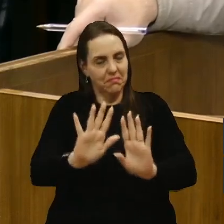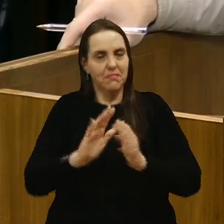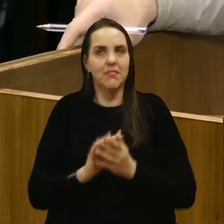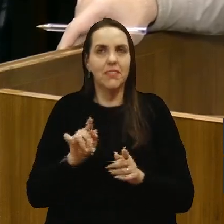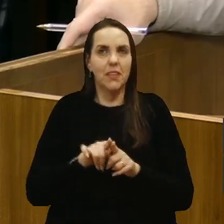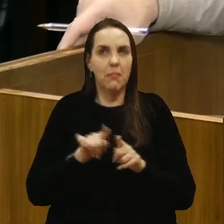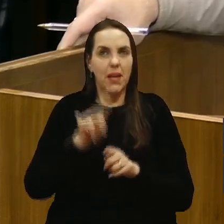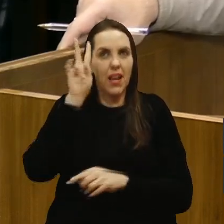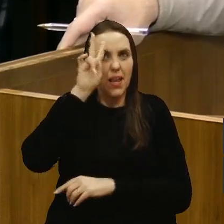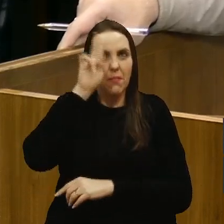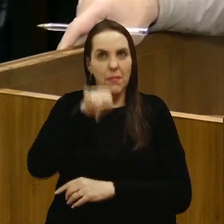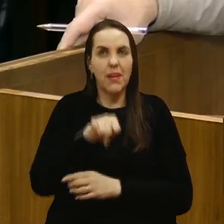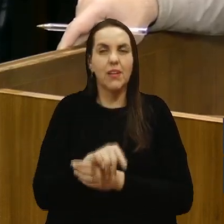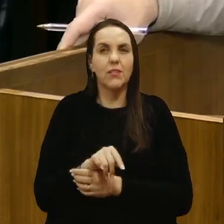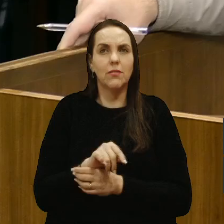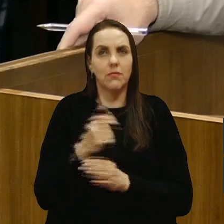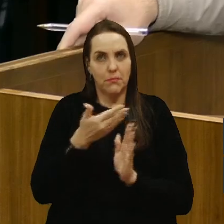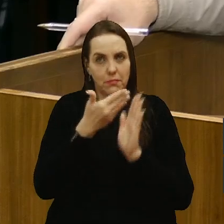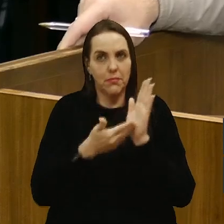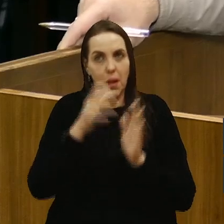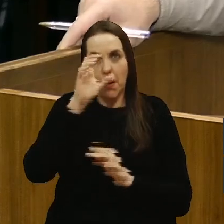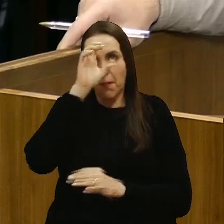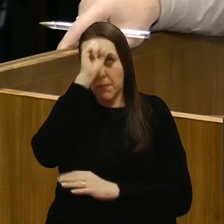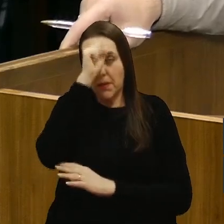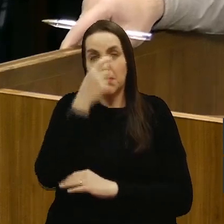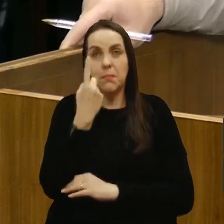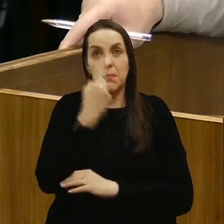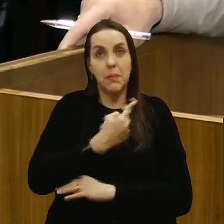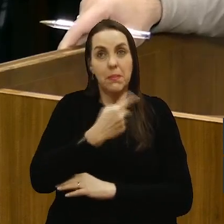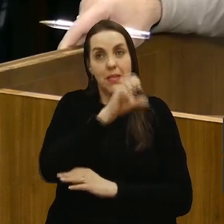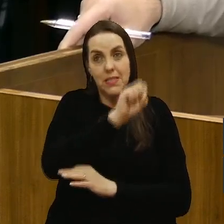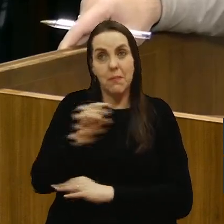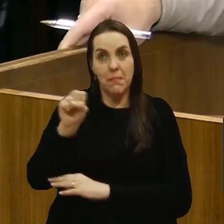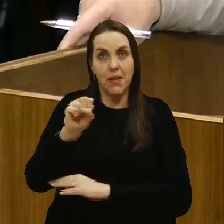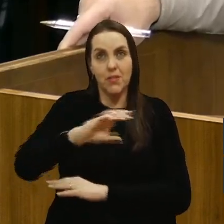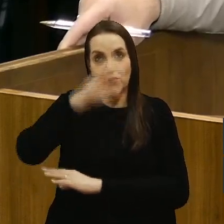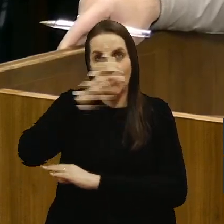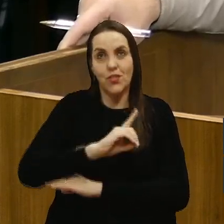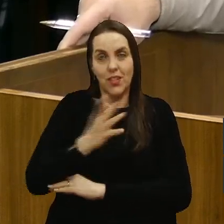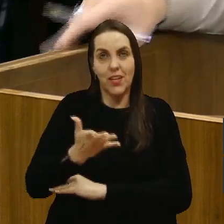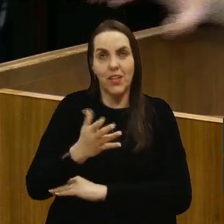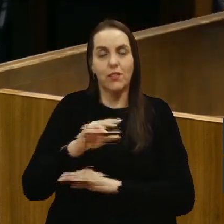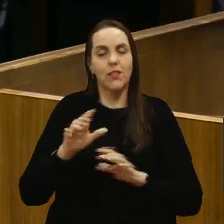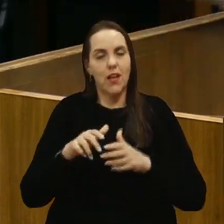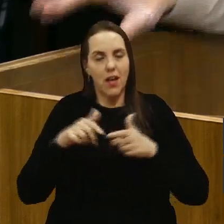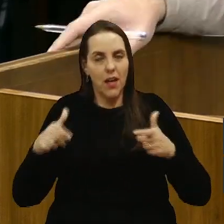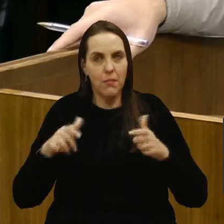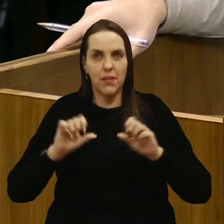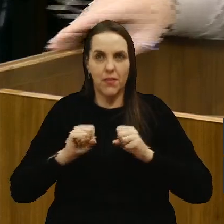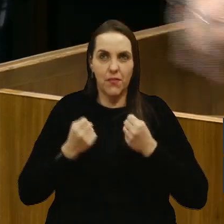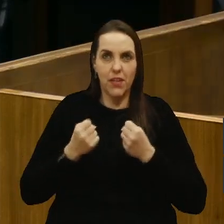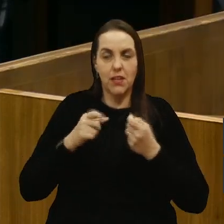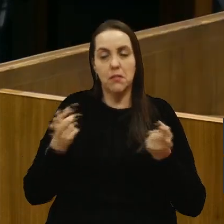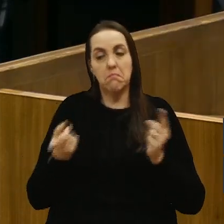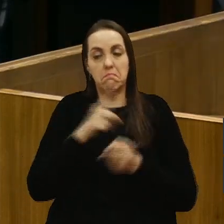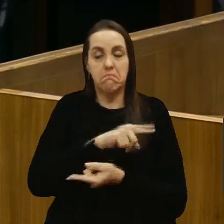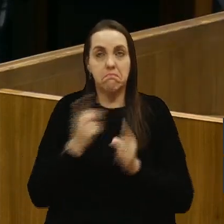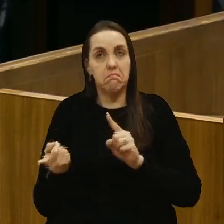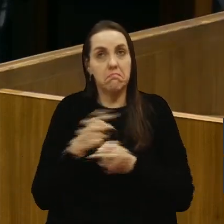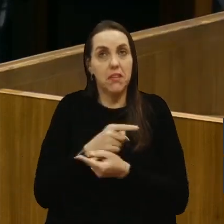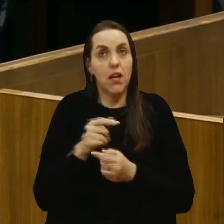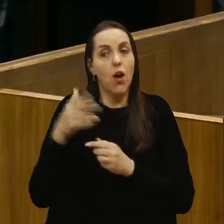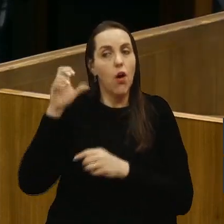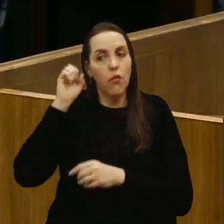sempre lembrando lá do que a gente aprende no primeiro semestre de Direito, vereador capitão, ampla defesa, o contraditório, vamos ouvir as duas partes para chegar